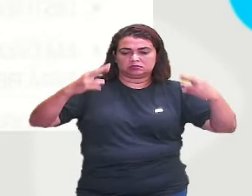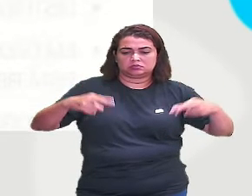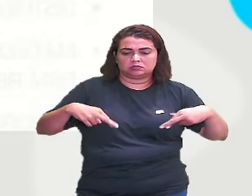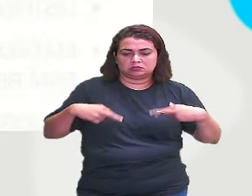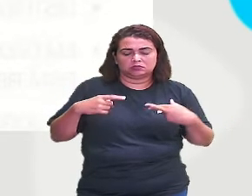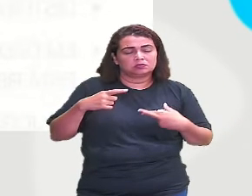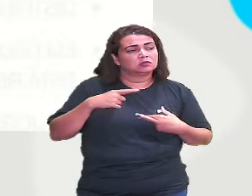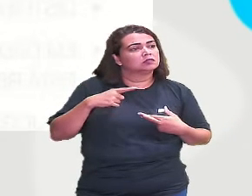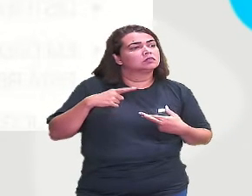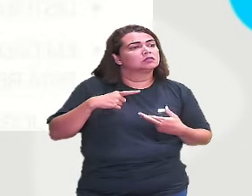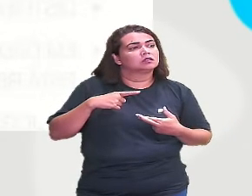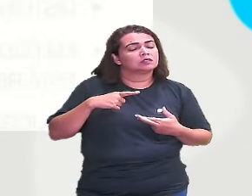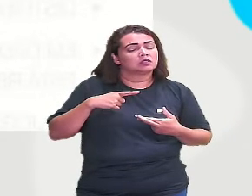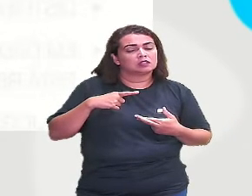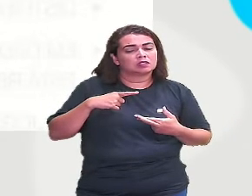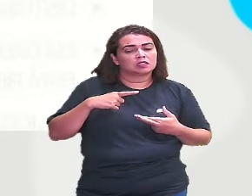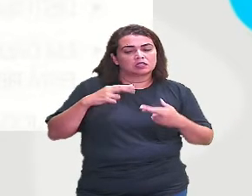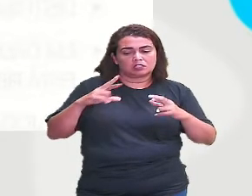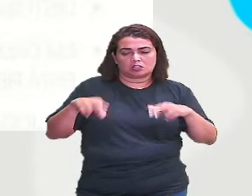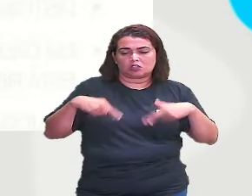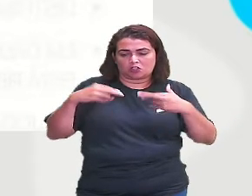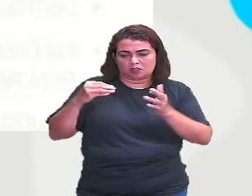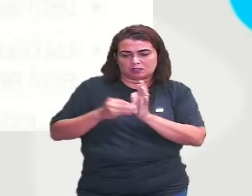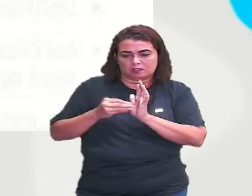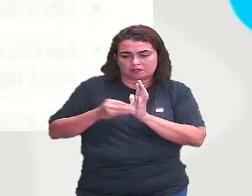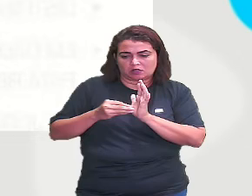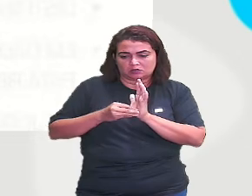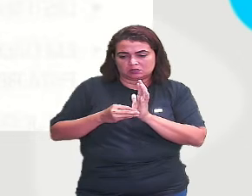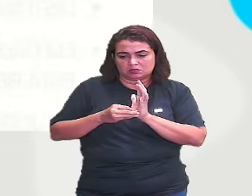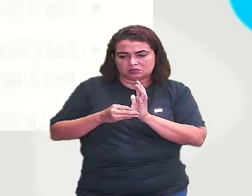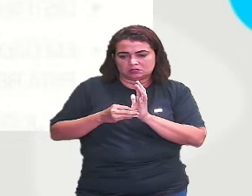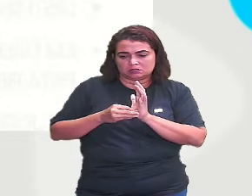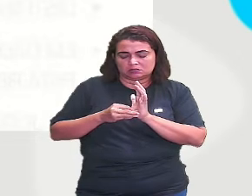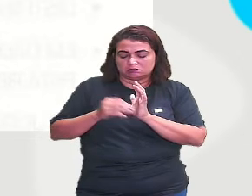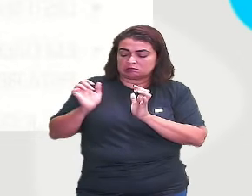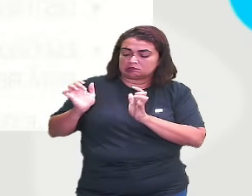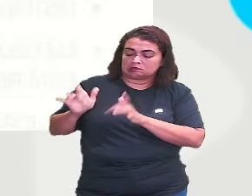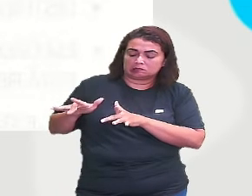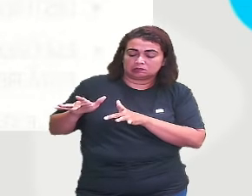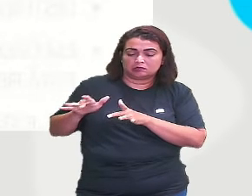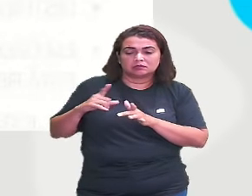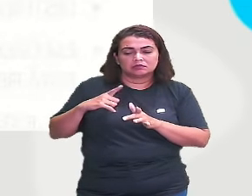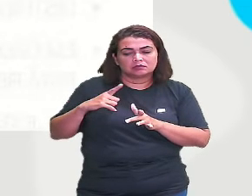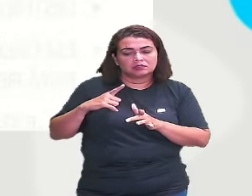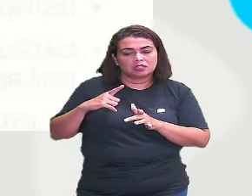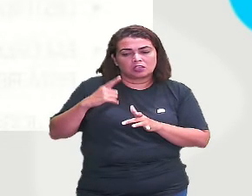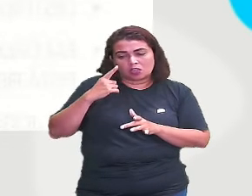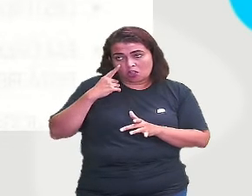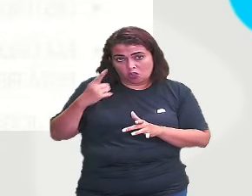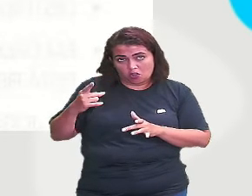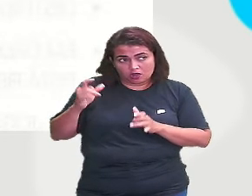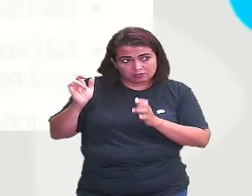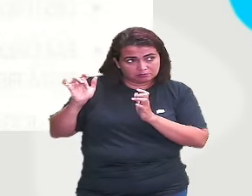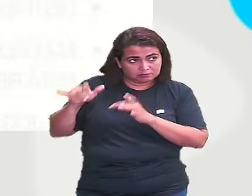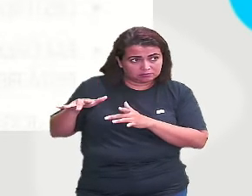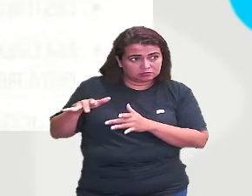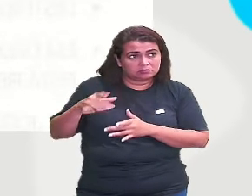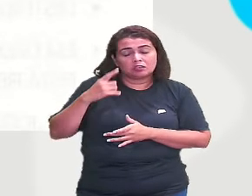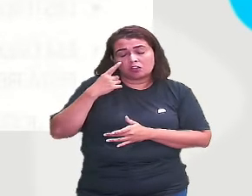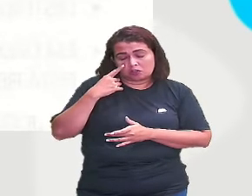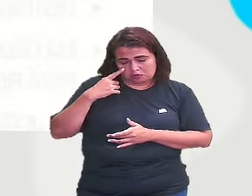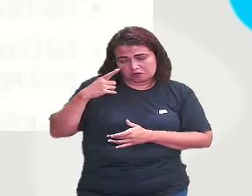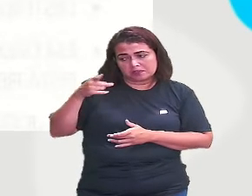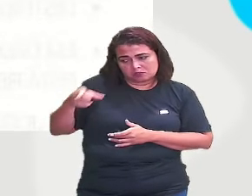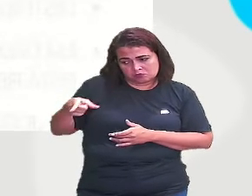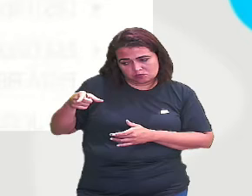Tem alguma corda sobrando? Tem alguma corda no chão? Olha se tem alguma... Eu tô vendo